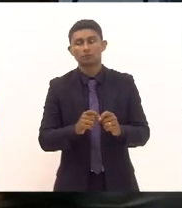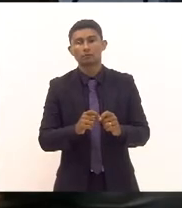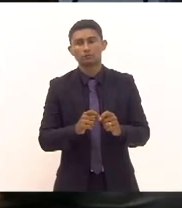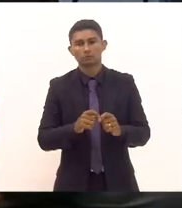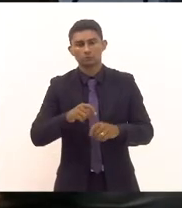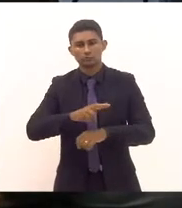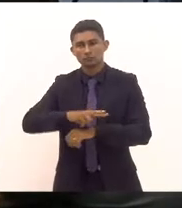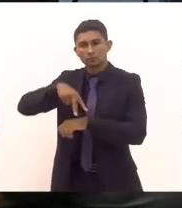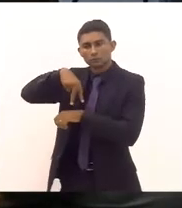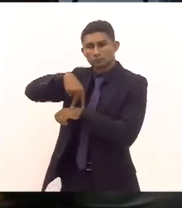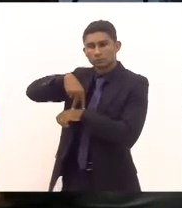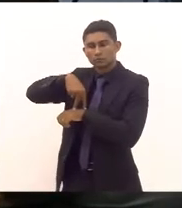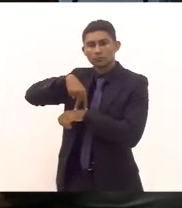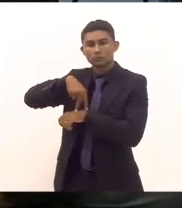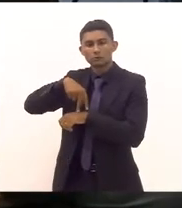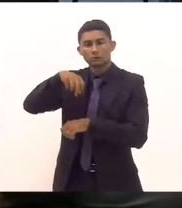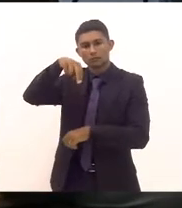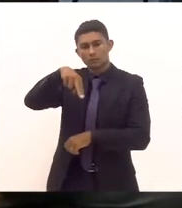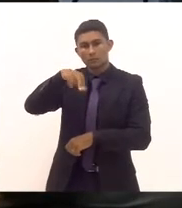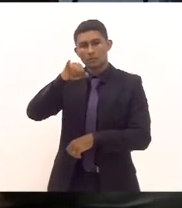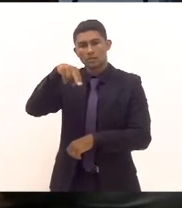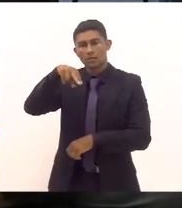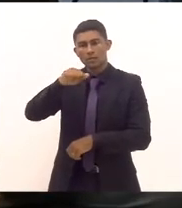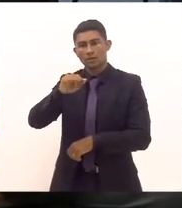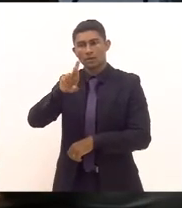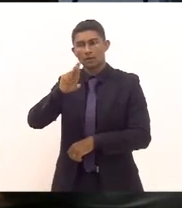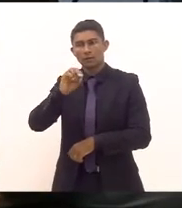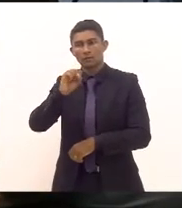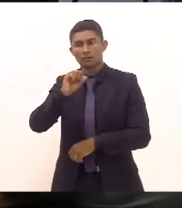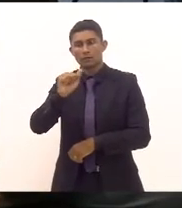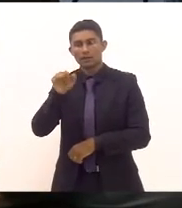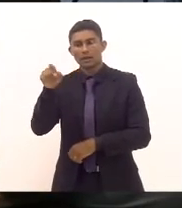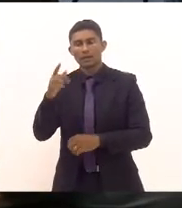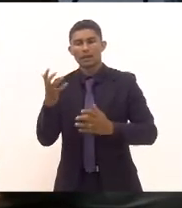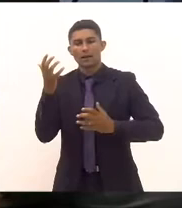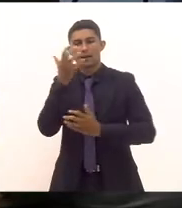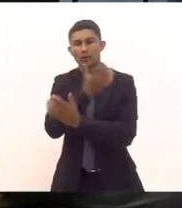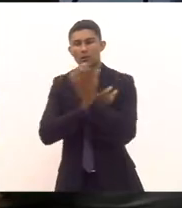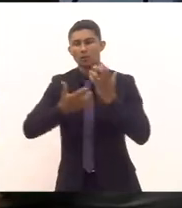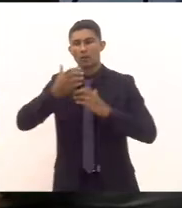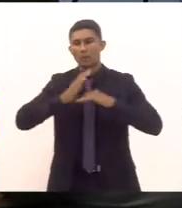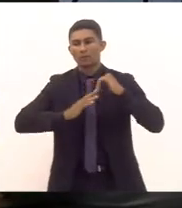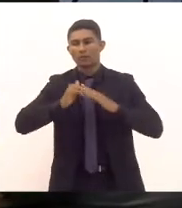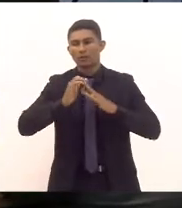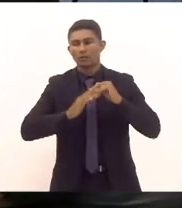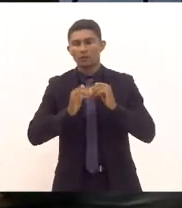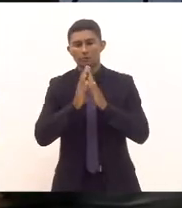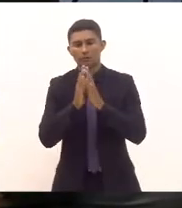púlpito a senhora Nina Rosa cantora por favor